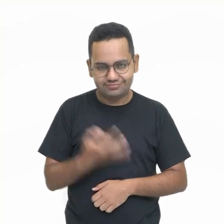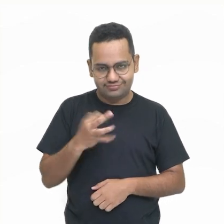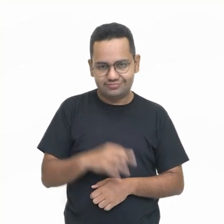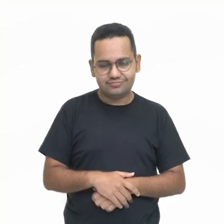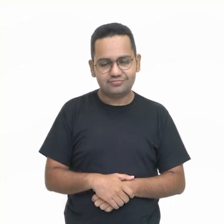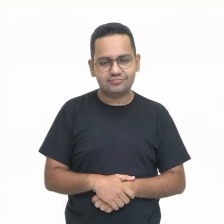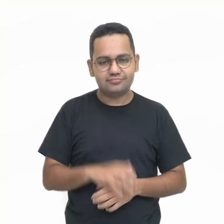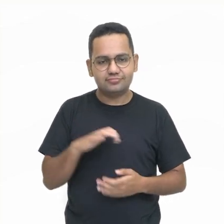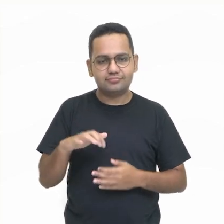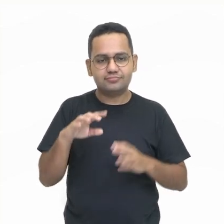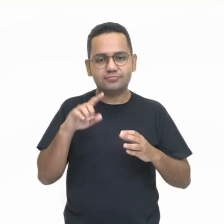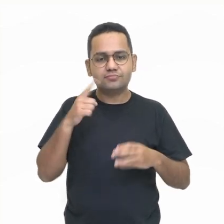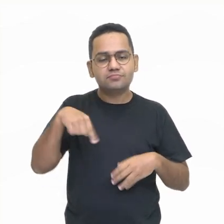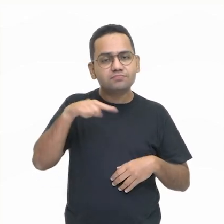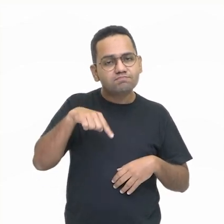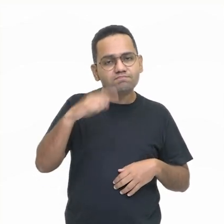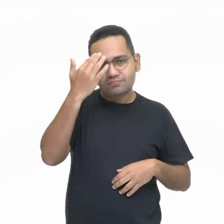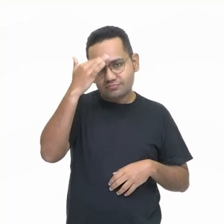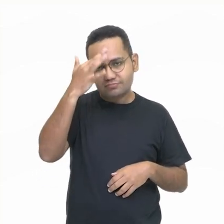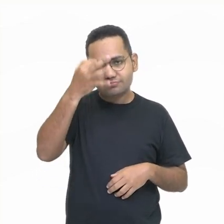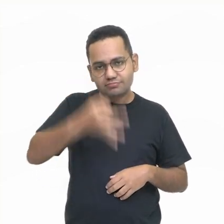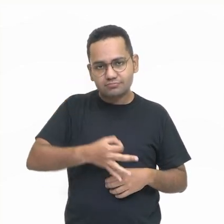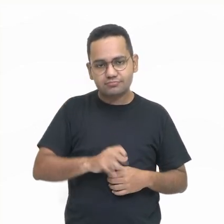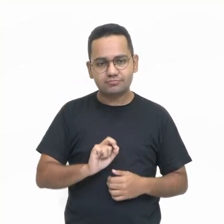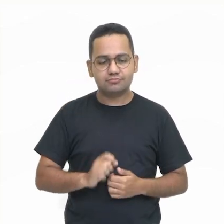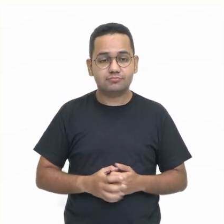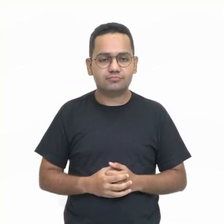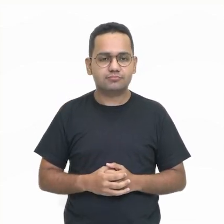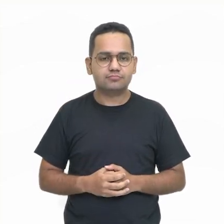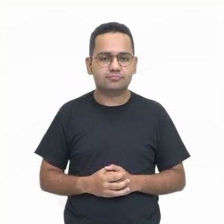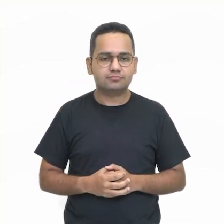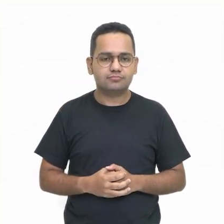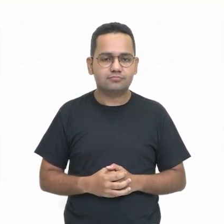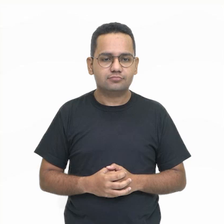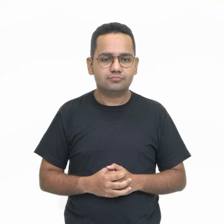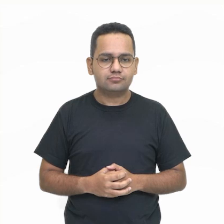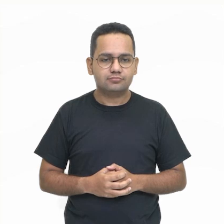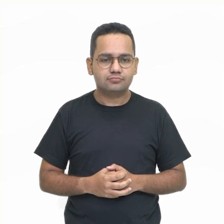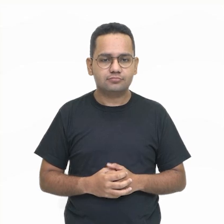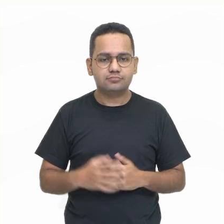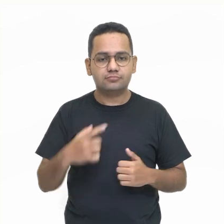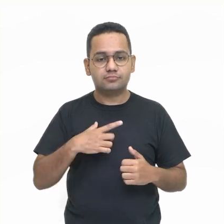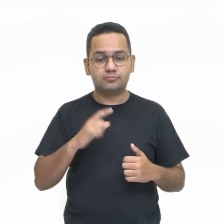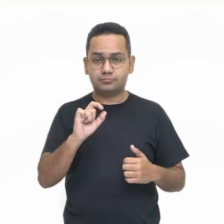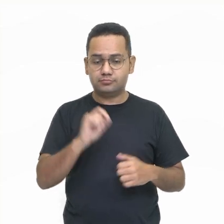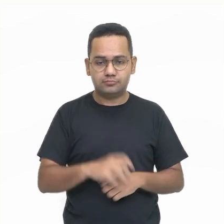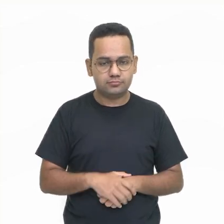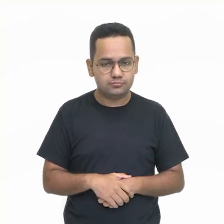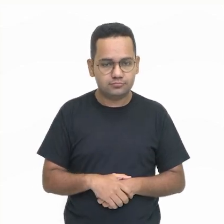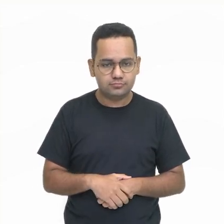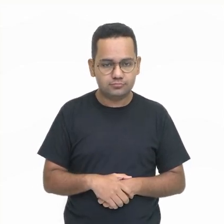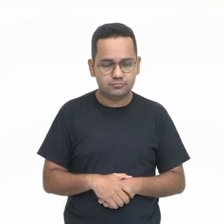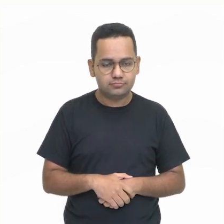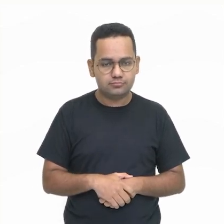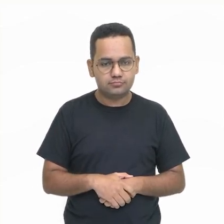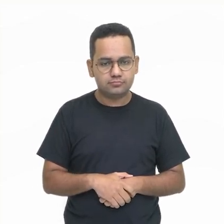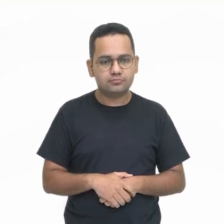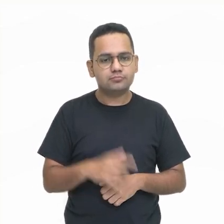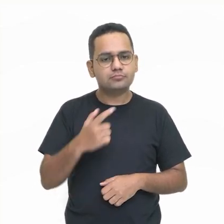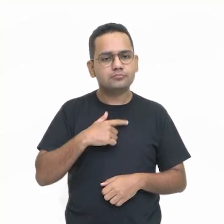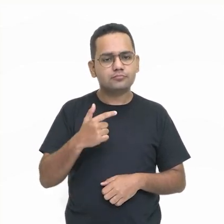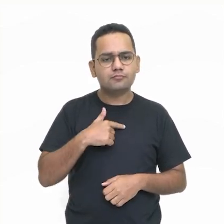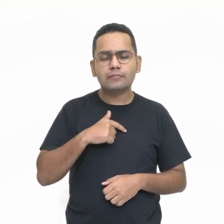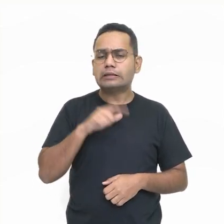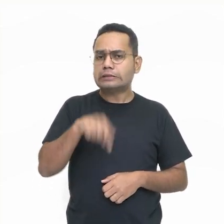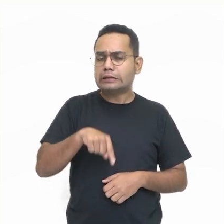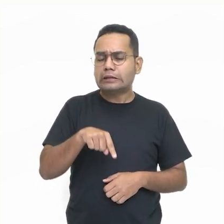quer exemplificar principalmente que há a entrada e a saída desses íons. O que